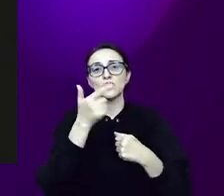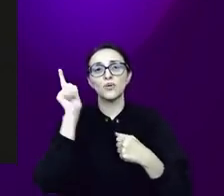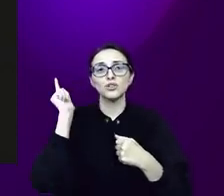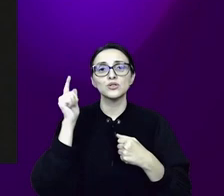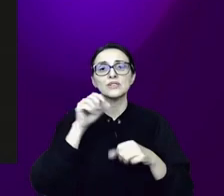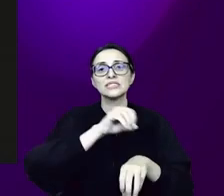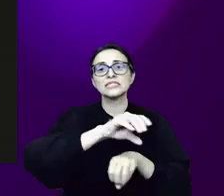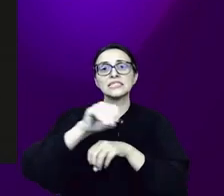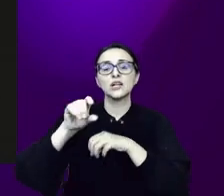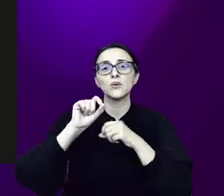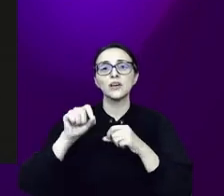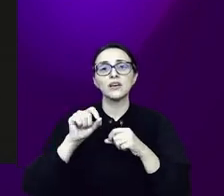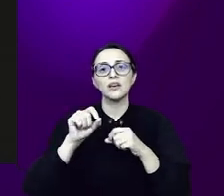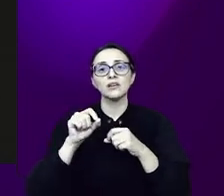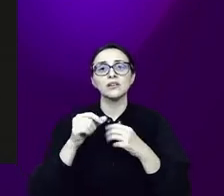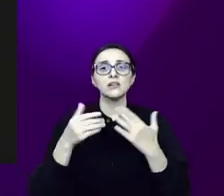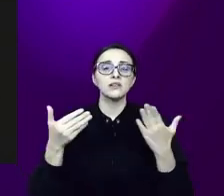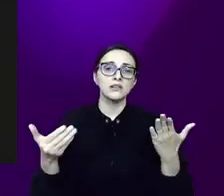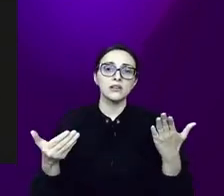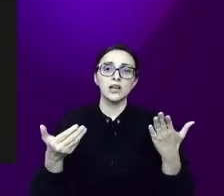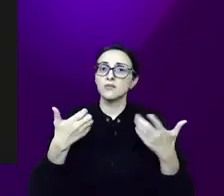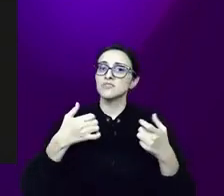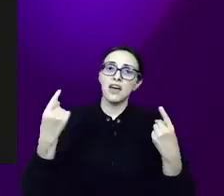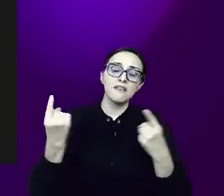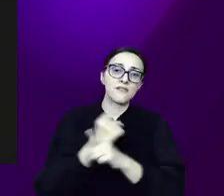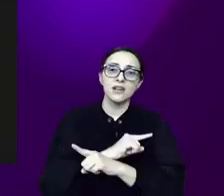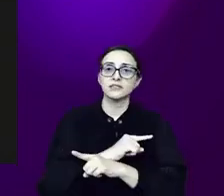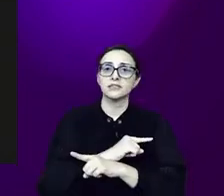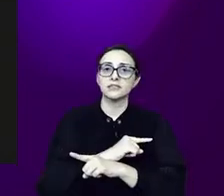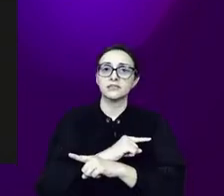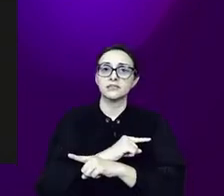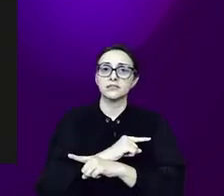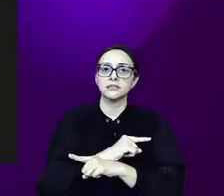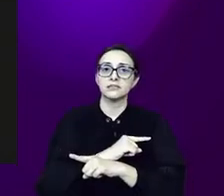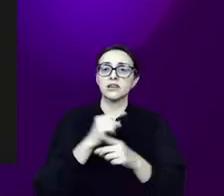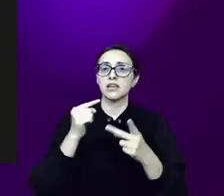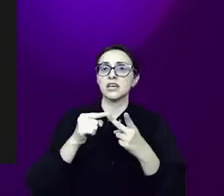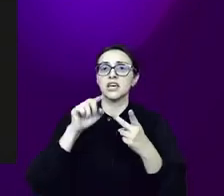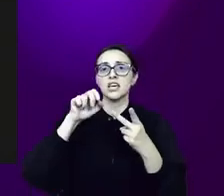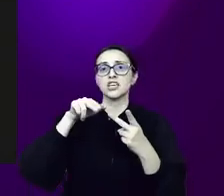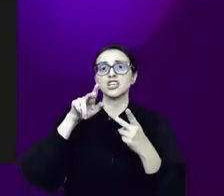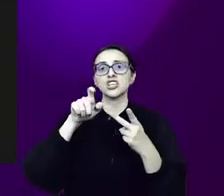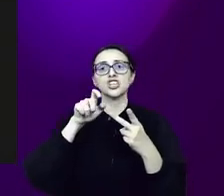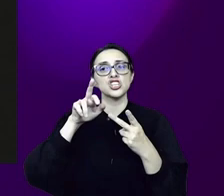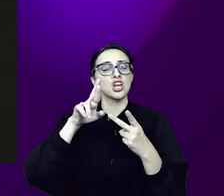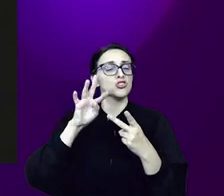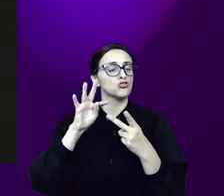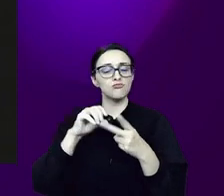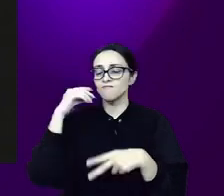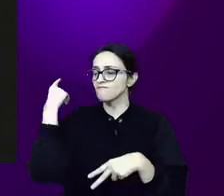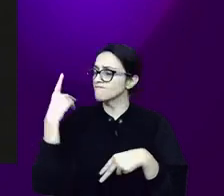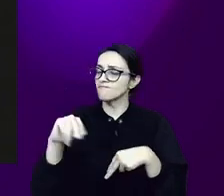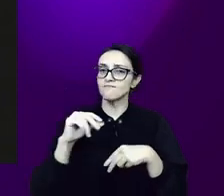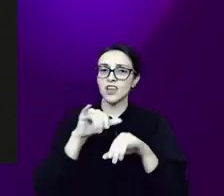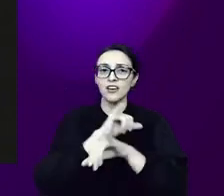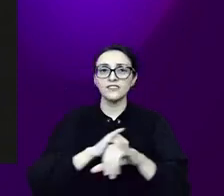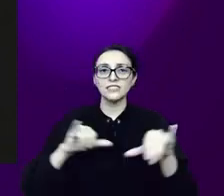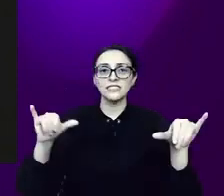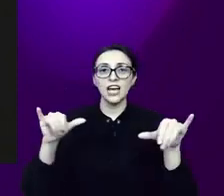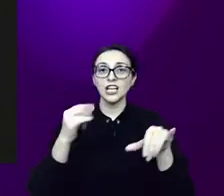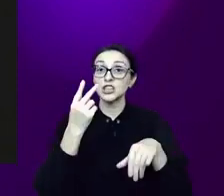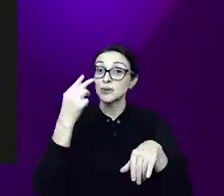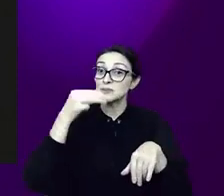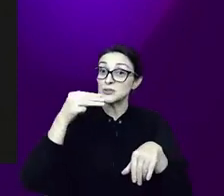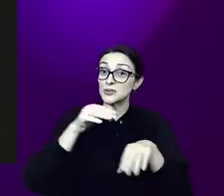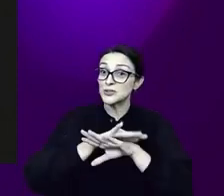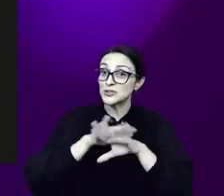desse? Ele fala que tem que fazer reversa. Reversa com enxerto e taca no pau, né? Só para avisar, pessoal, nós temos mais 2